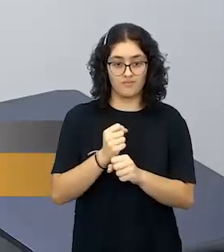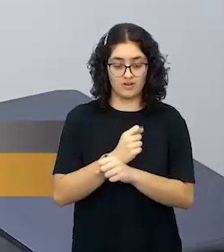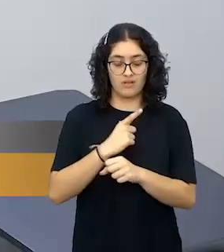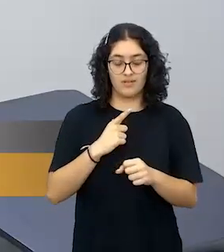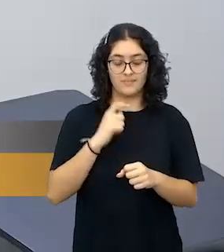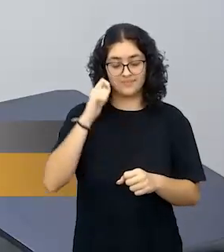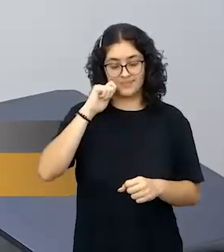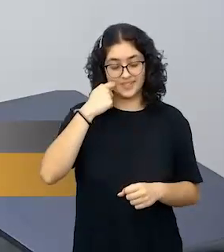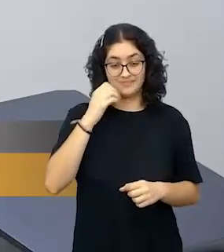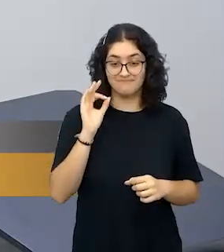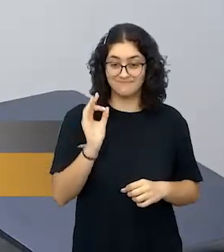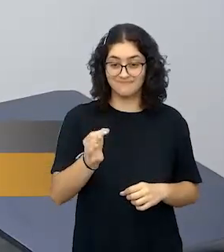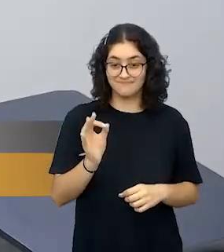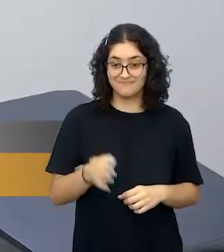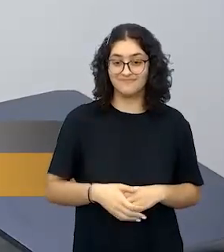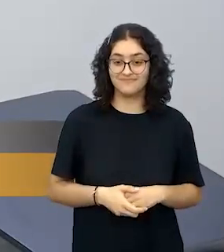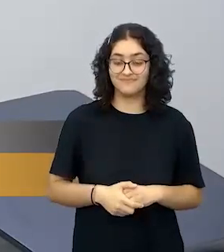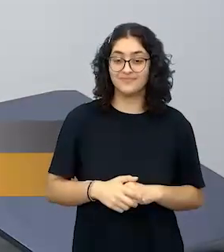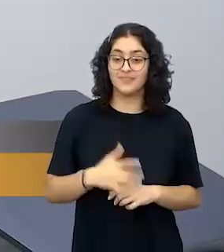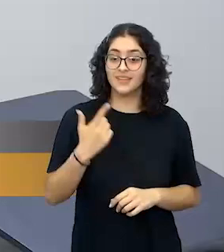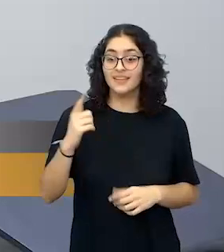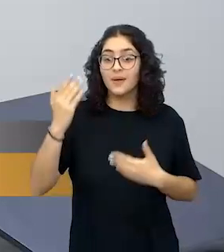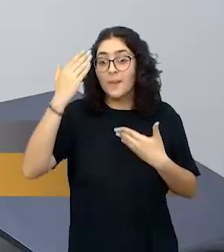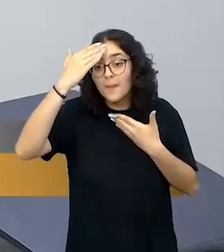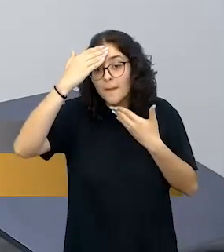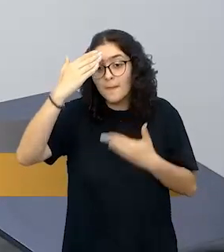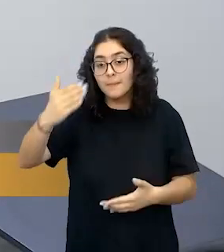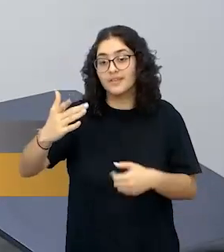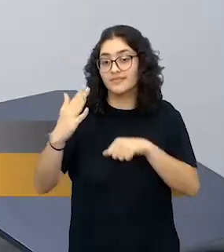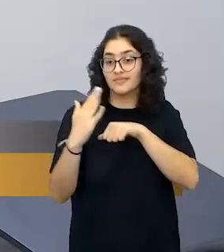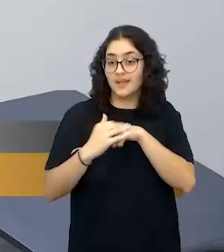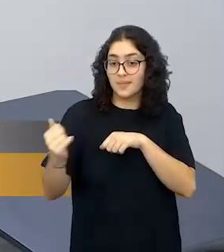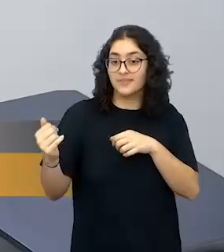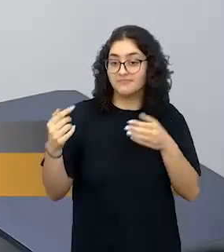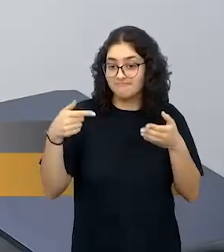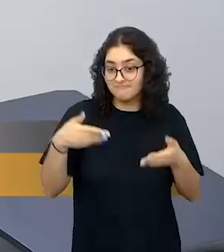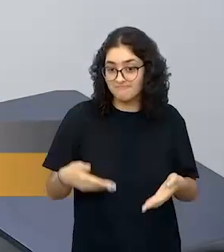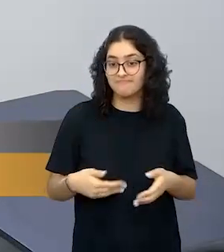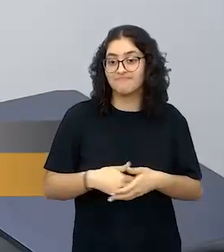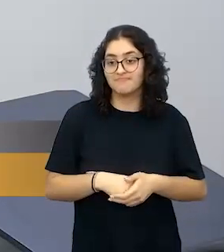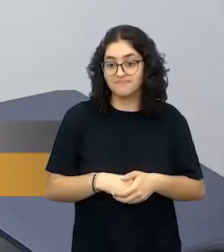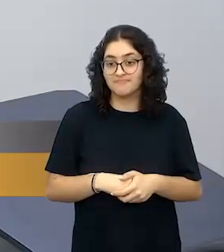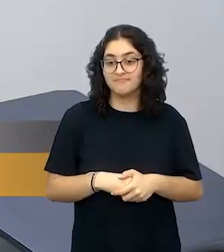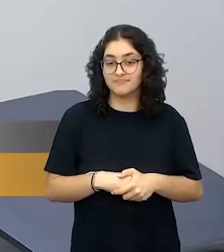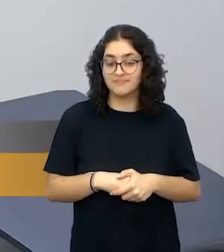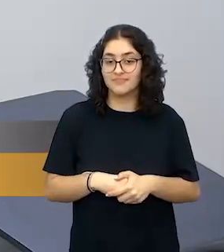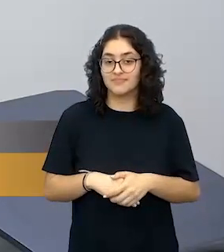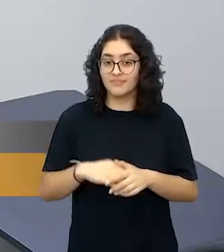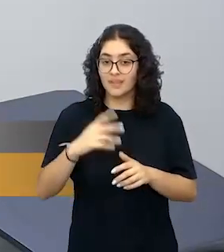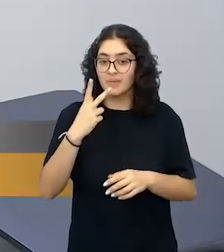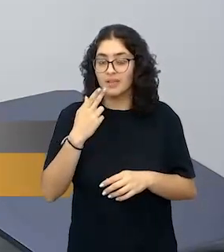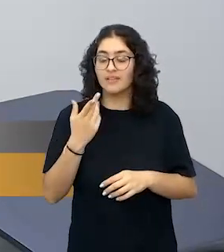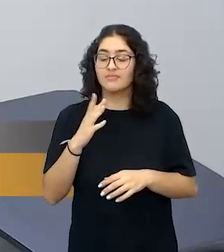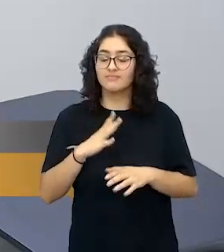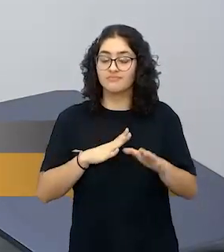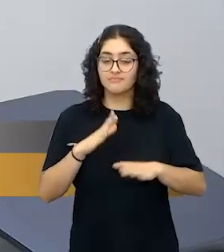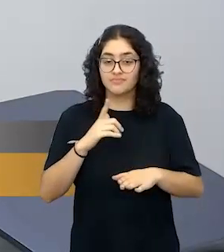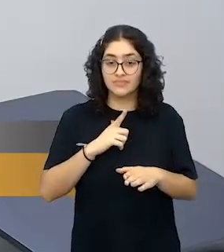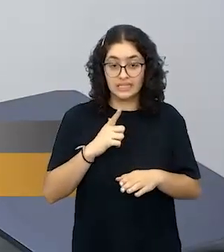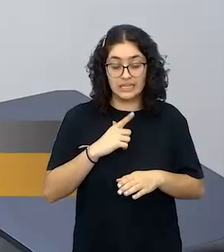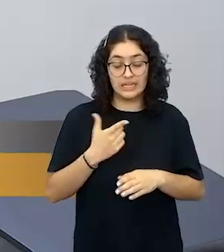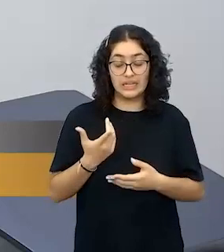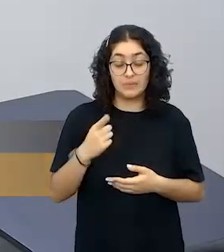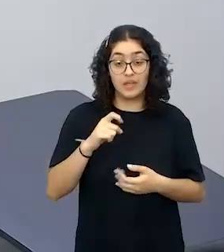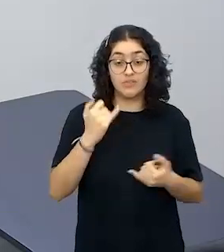Paulo. Então, mais uma vez, muito obrigada pelo convite, e talvez seja um pouquinho corrido, porque são realmente